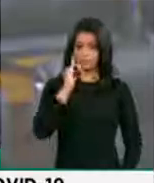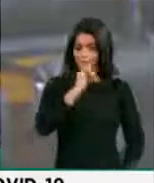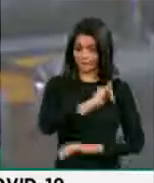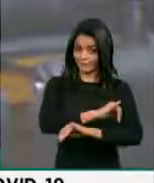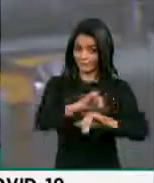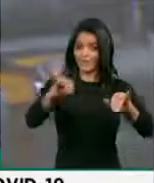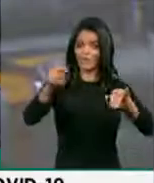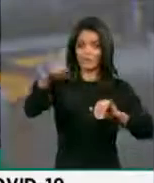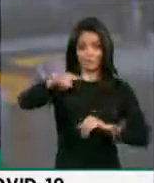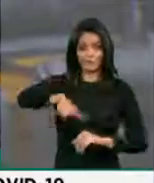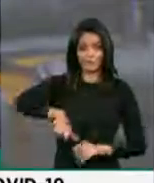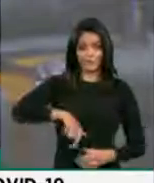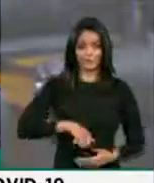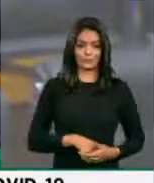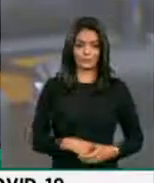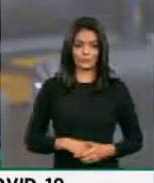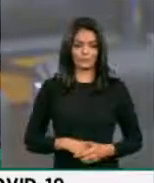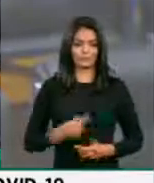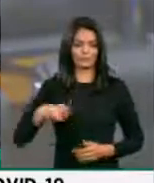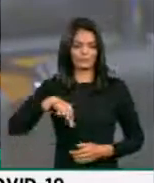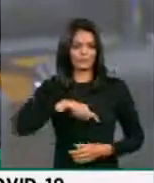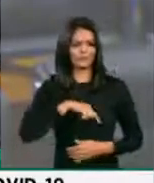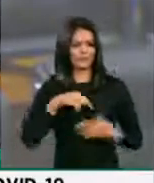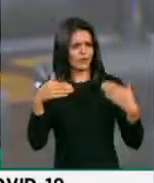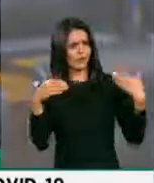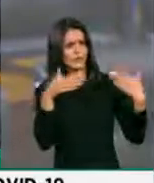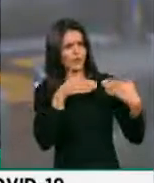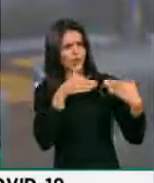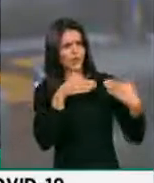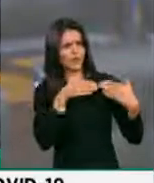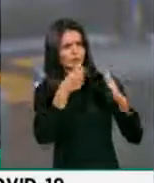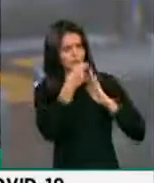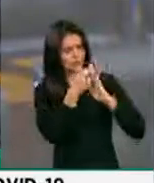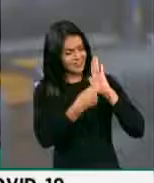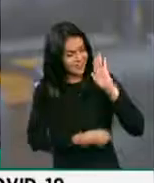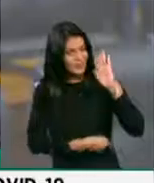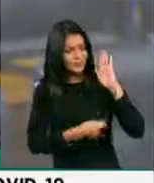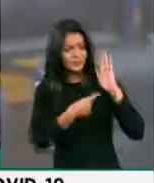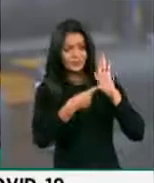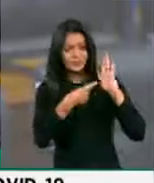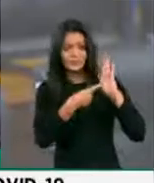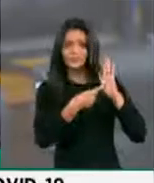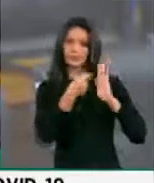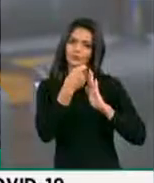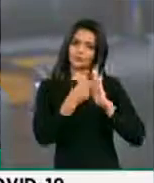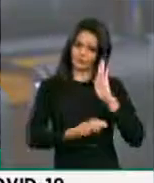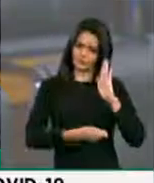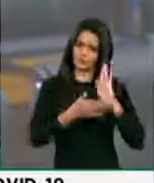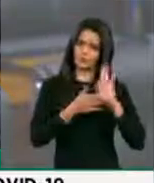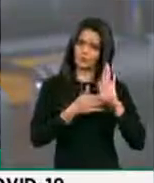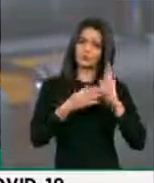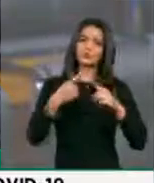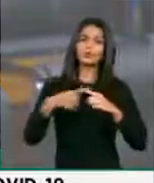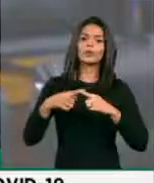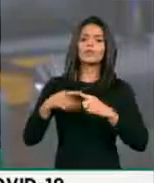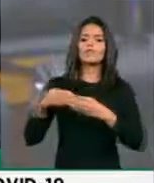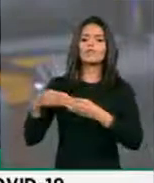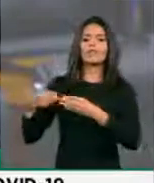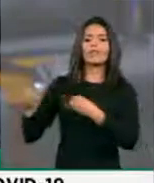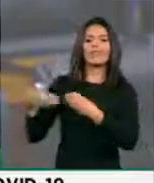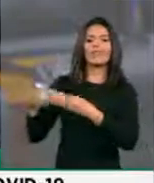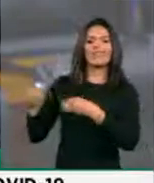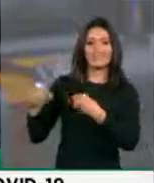aqui que nós concordamos com a essência dessa medida provisória, que, na verdade, estabelece uma